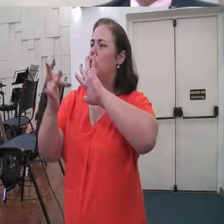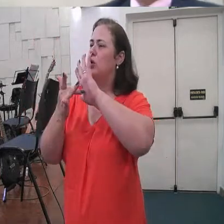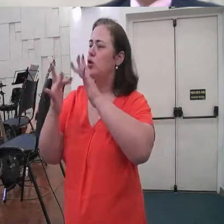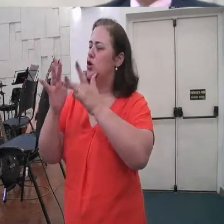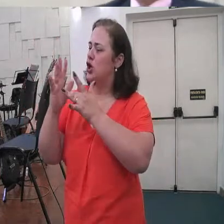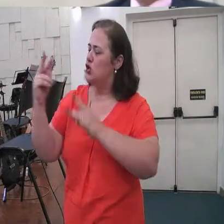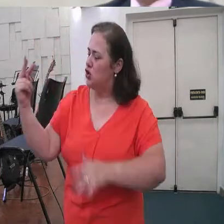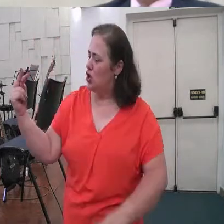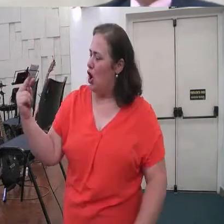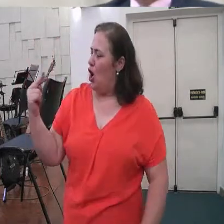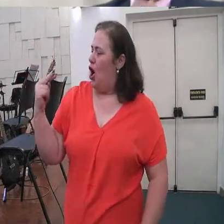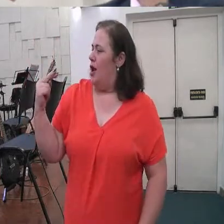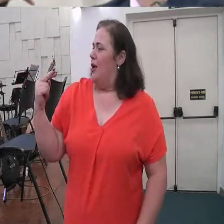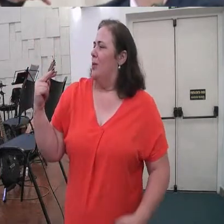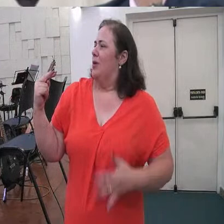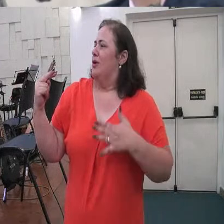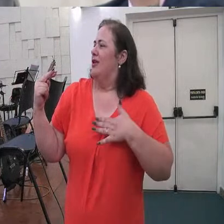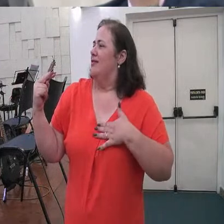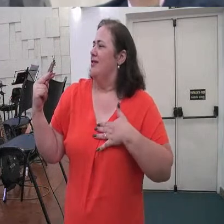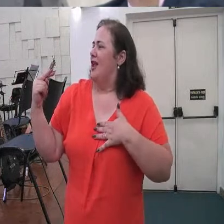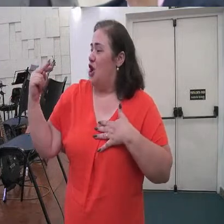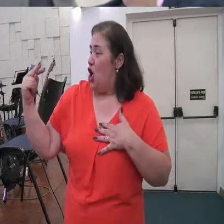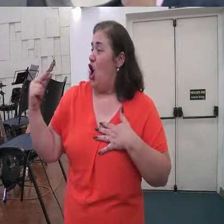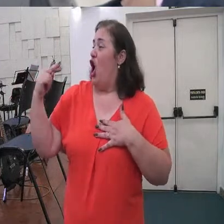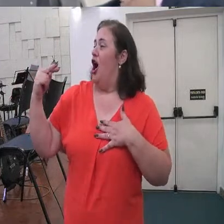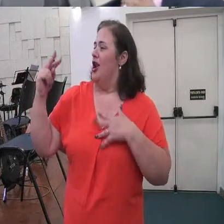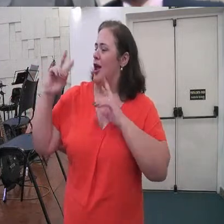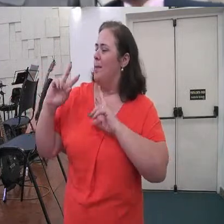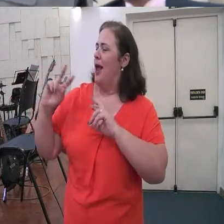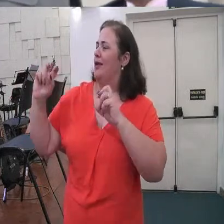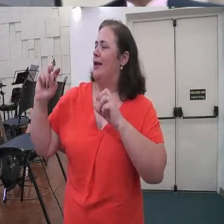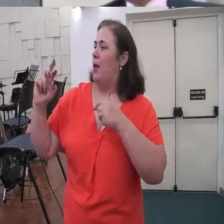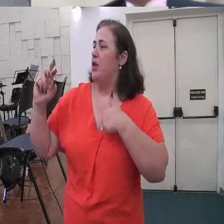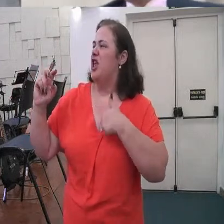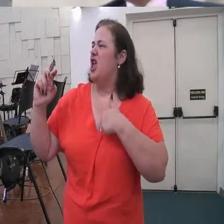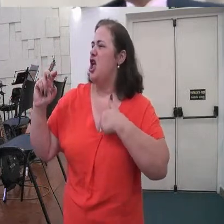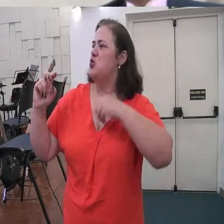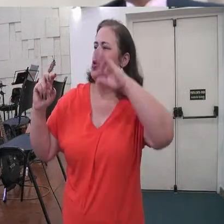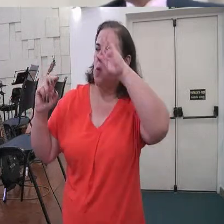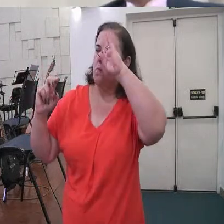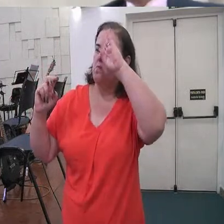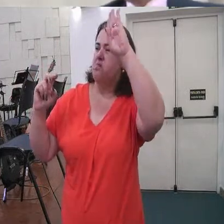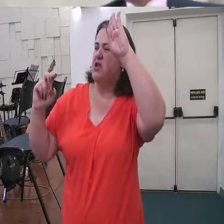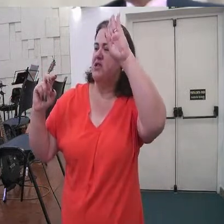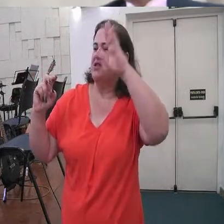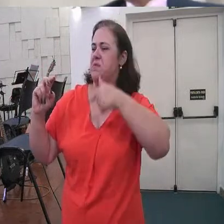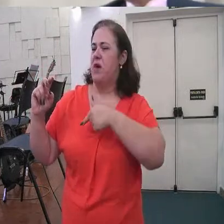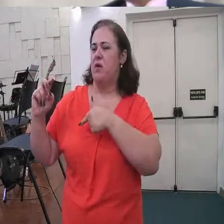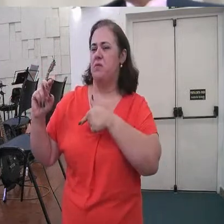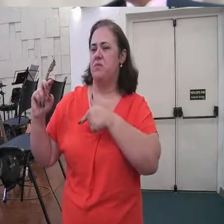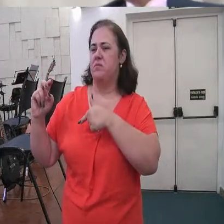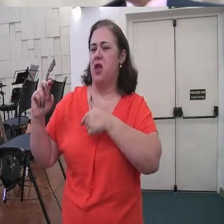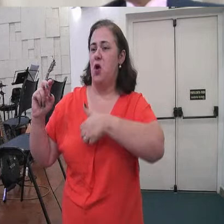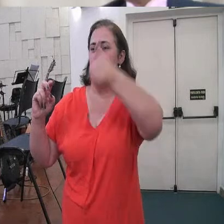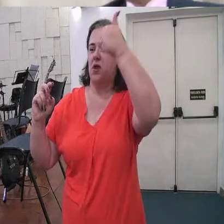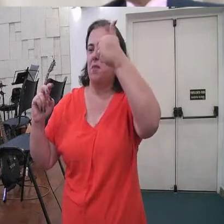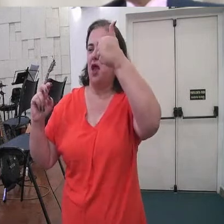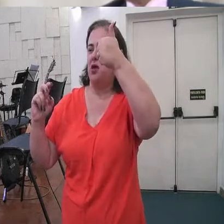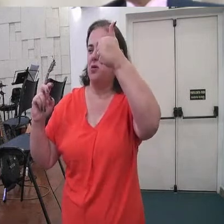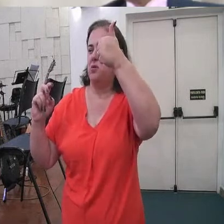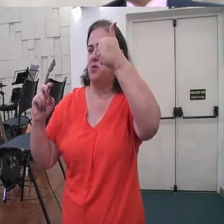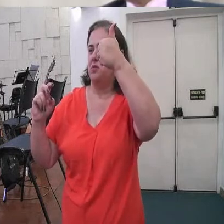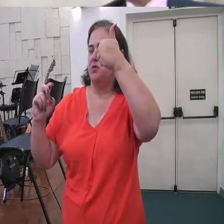Aí quando eu olho para a palavra de Deus, sabe o que eu vejo? Eu vejo um coaching reverso. Os irmãos observam isso? Eu vejo um coaching